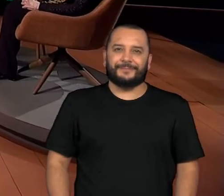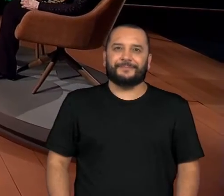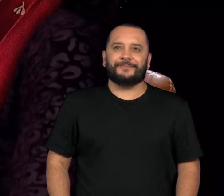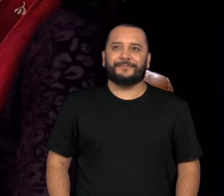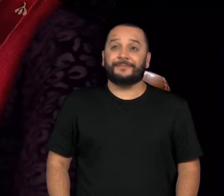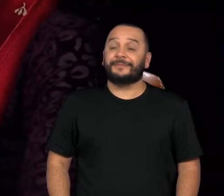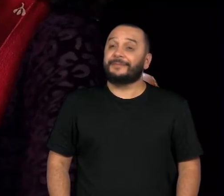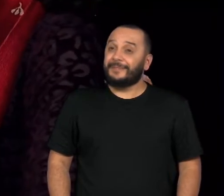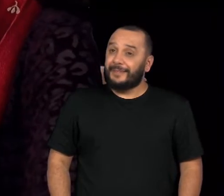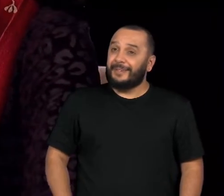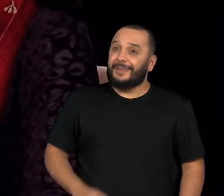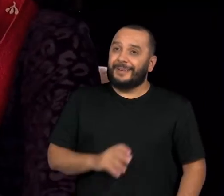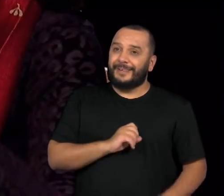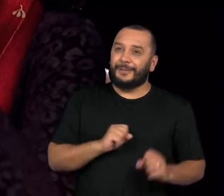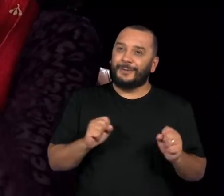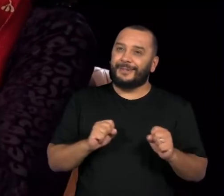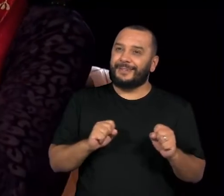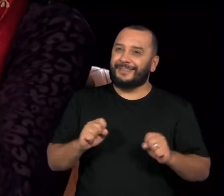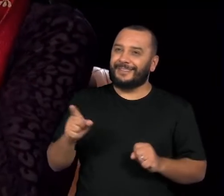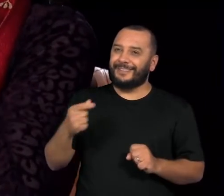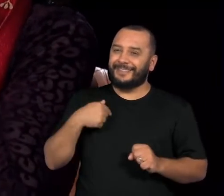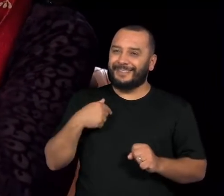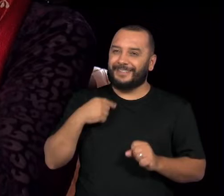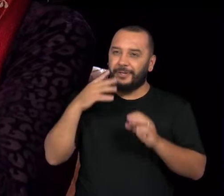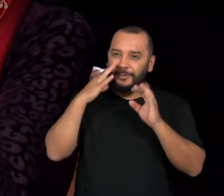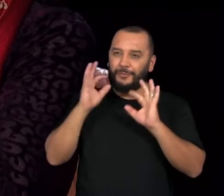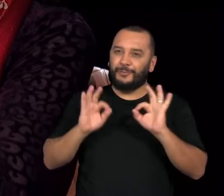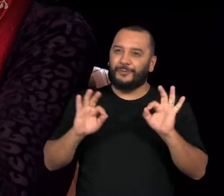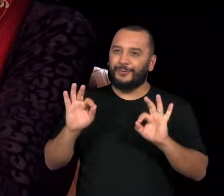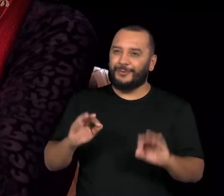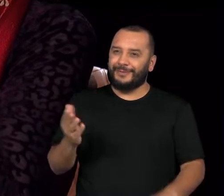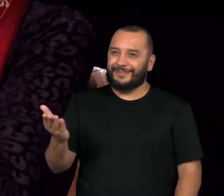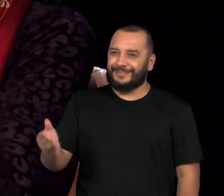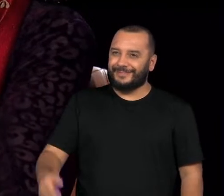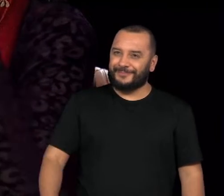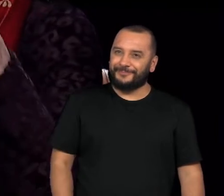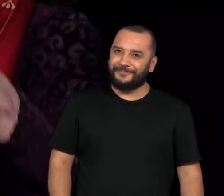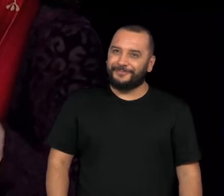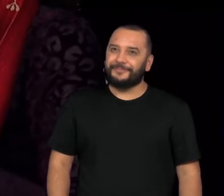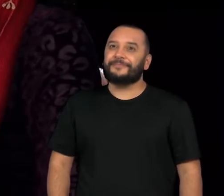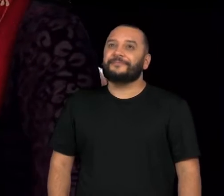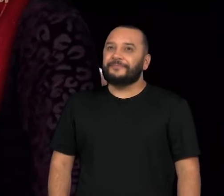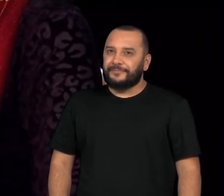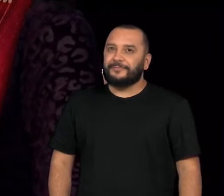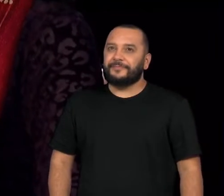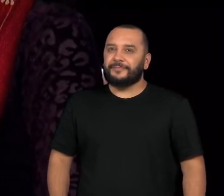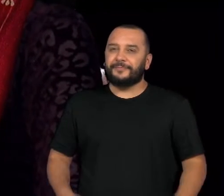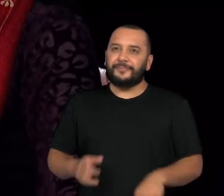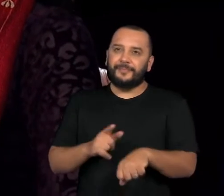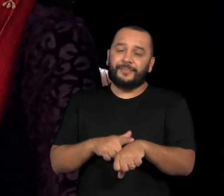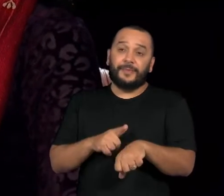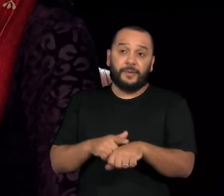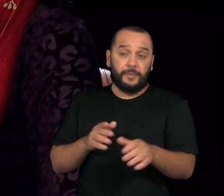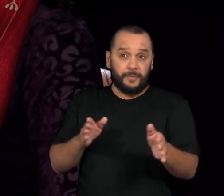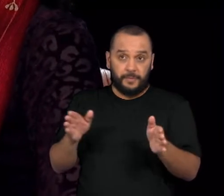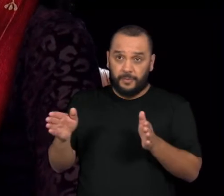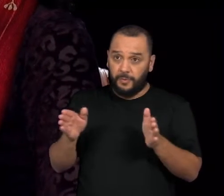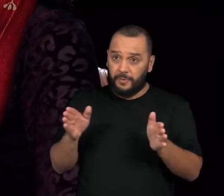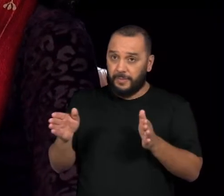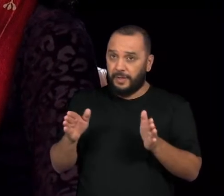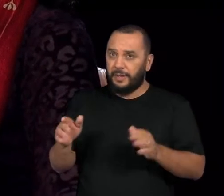Adoro ele, Elias, né? Que graça. Foi exatamente no momento em que